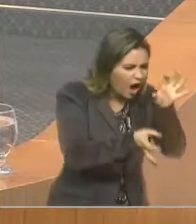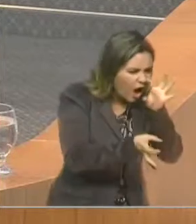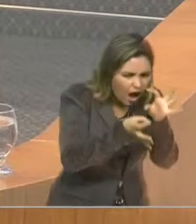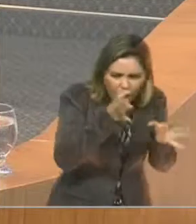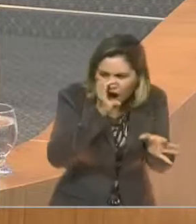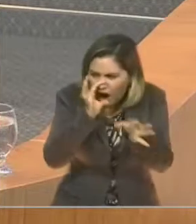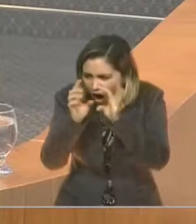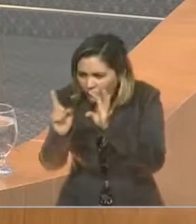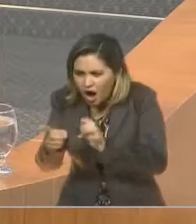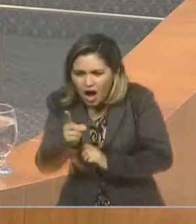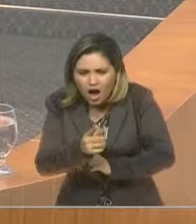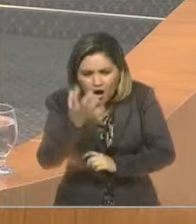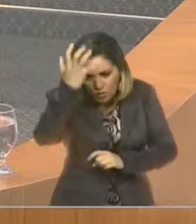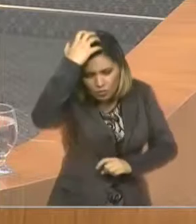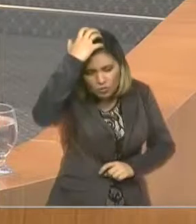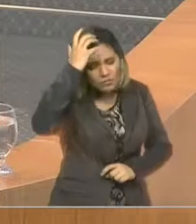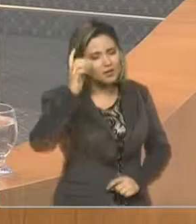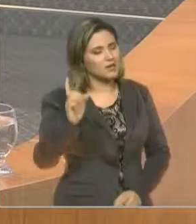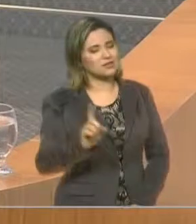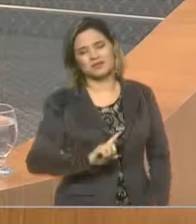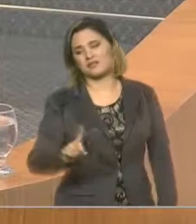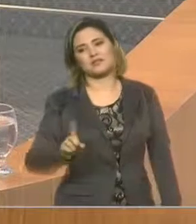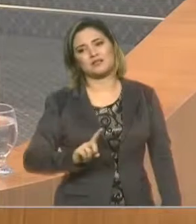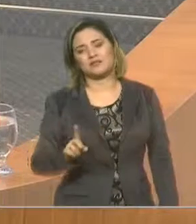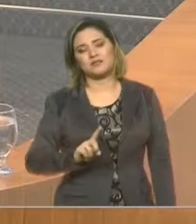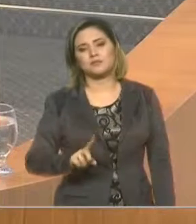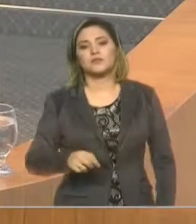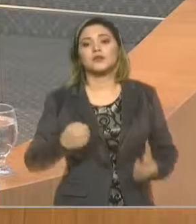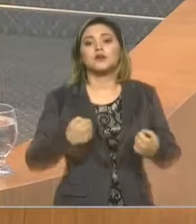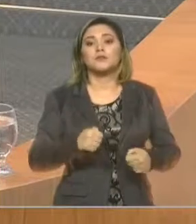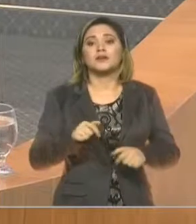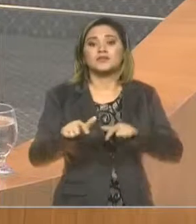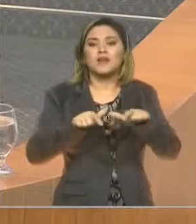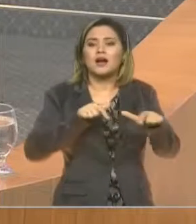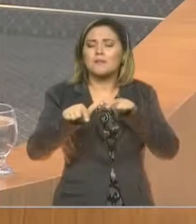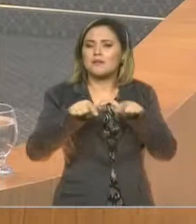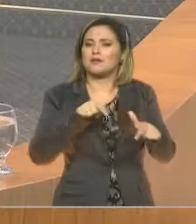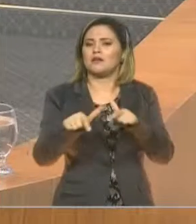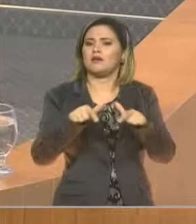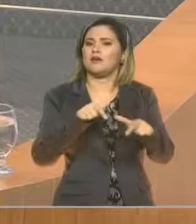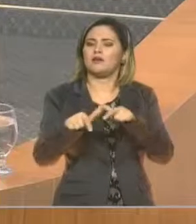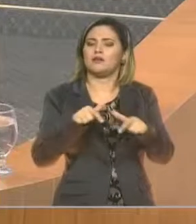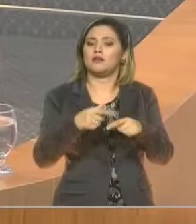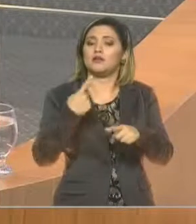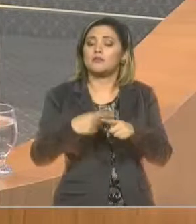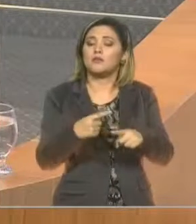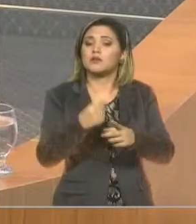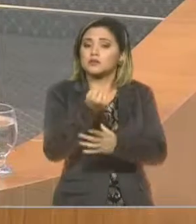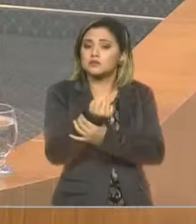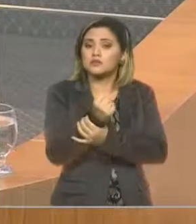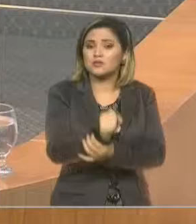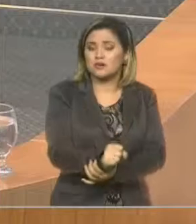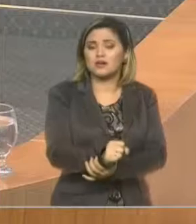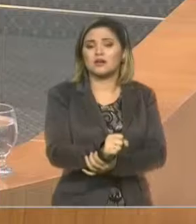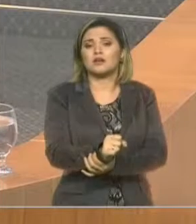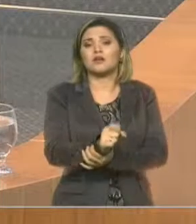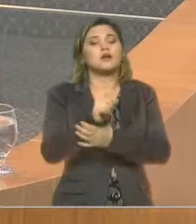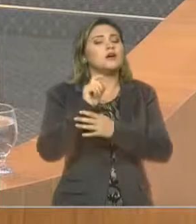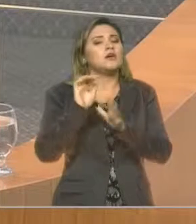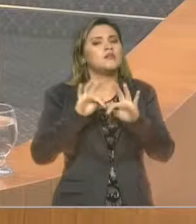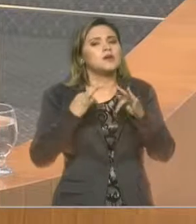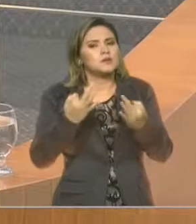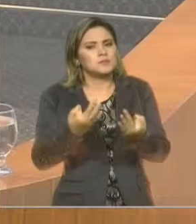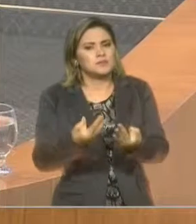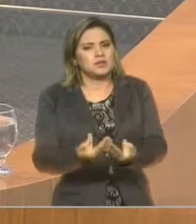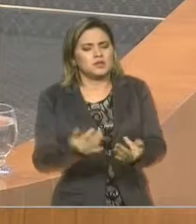política precisa agir. Agir para garantir que famílias atingidas por chuva sejam atendidas.